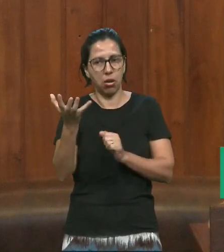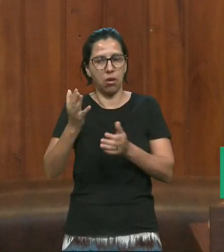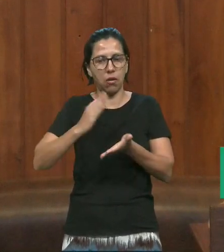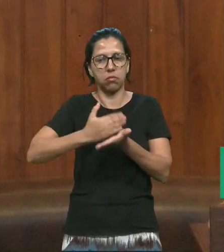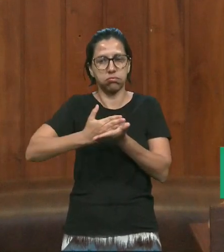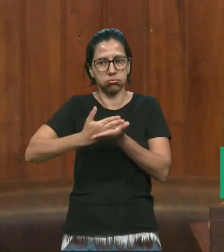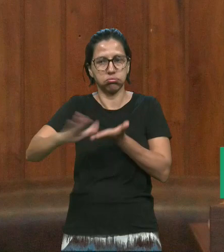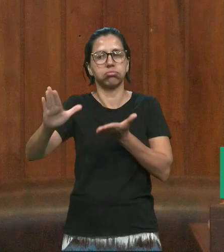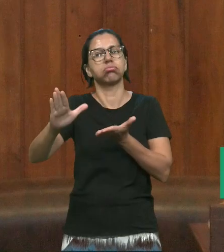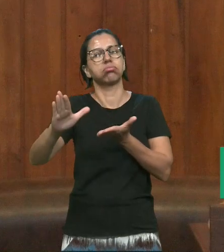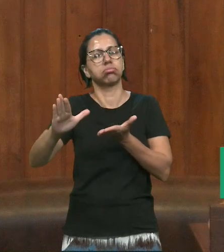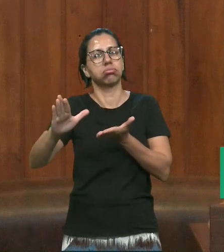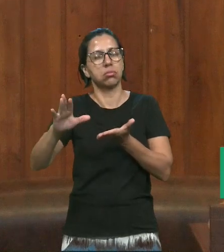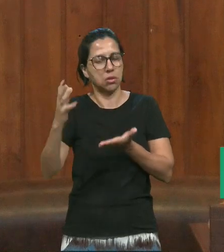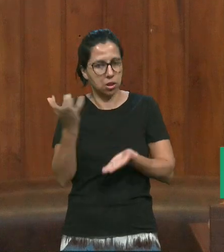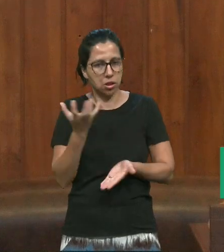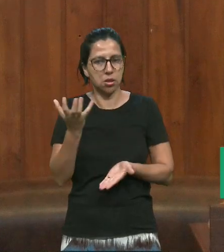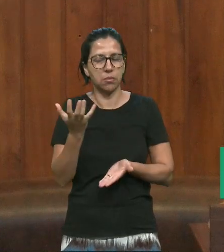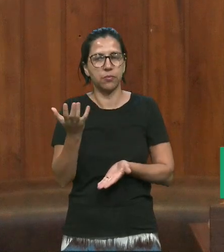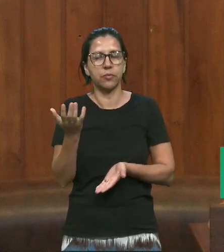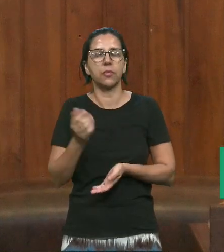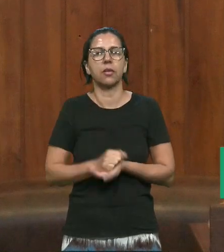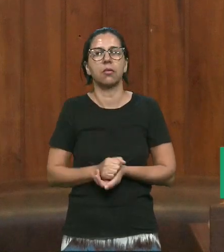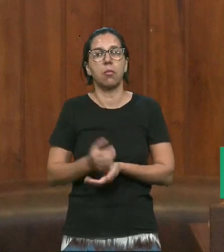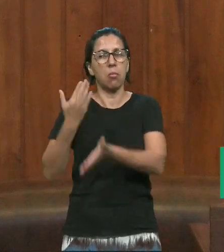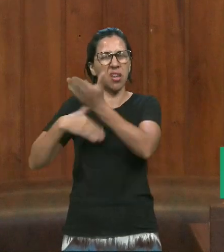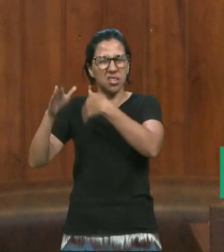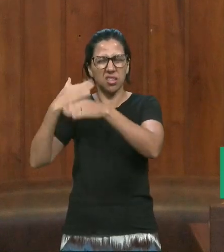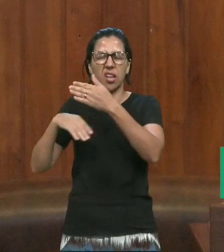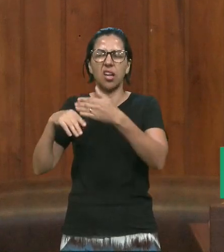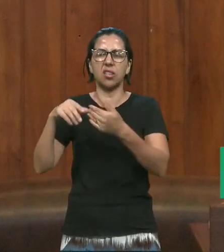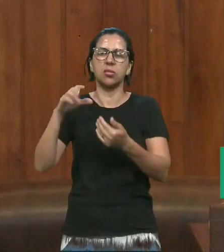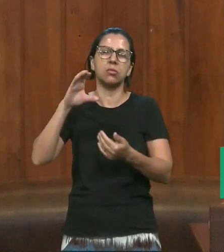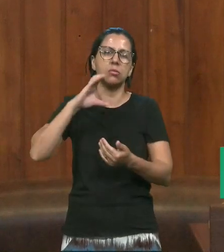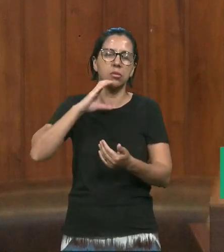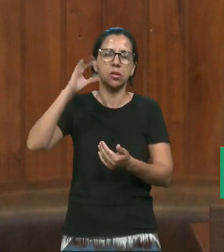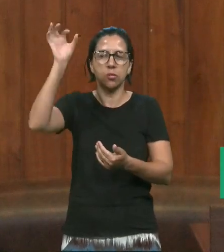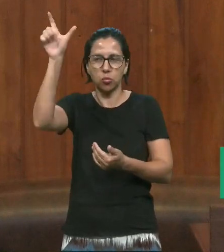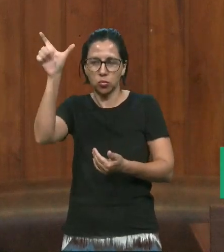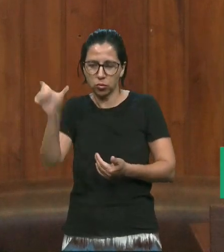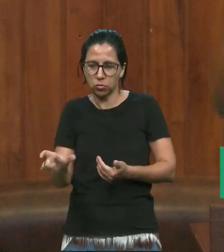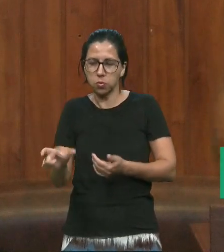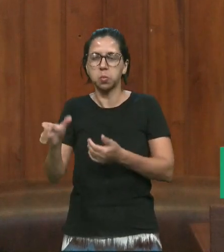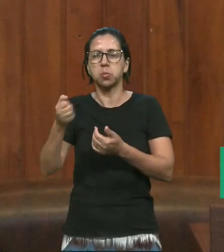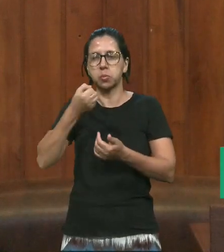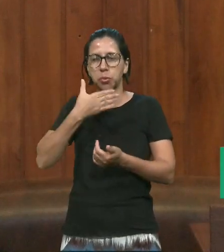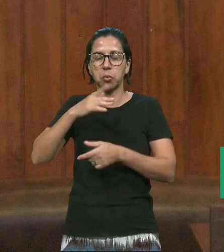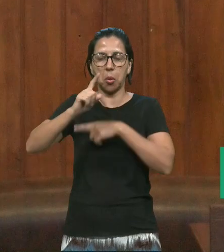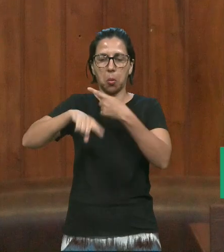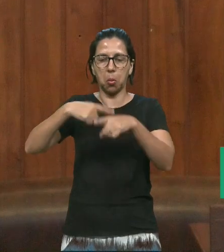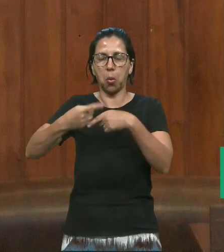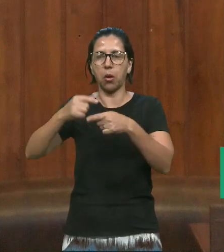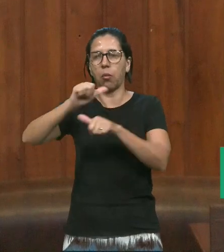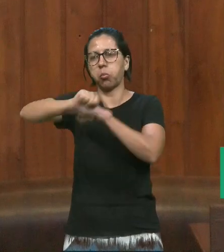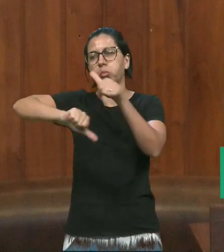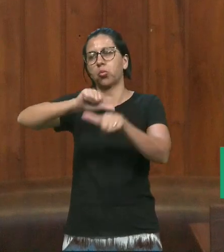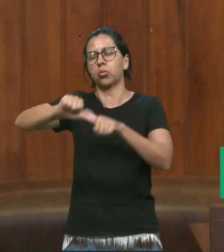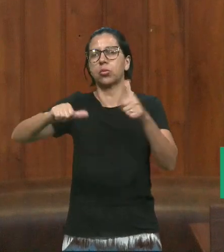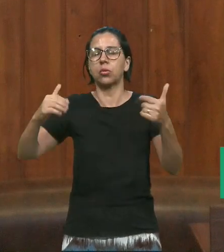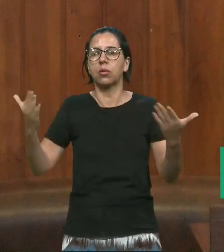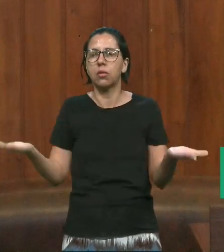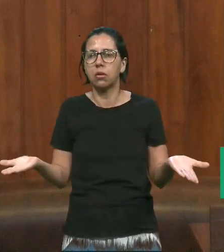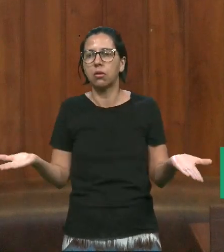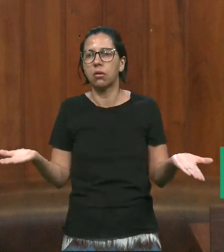tinha bons princípios que hoje eu não vejo mais. Nós batemos na sua casa lá quando você aprovou aqui, financiamento de 23